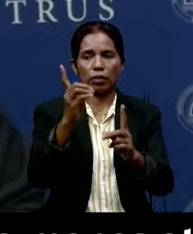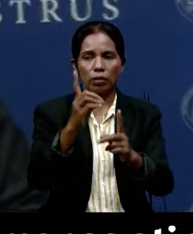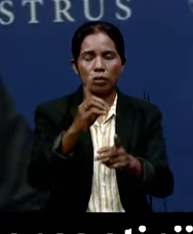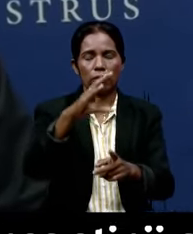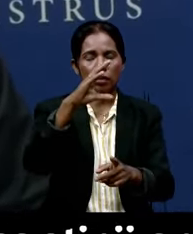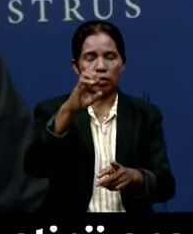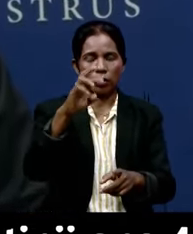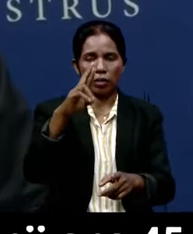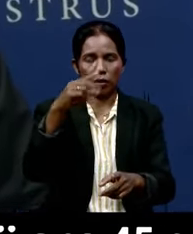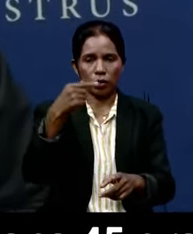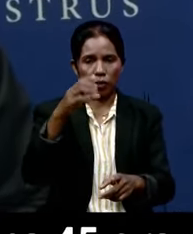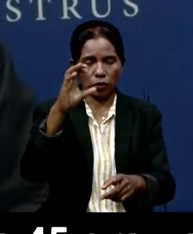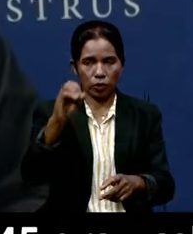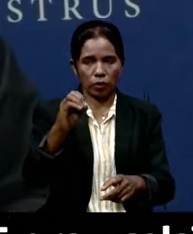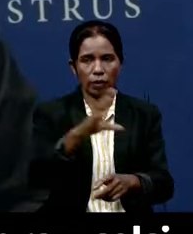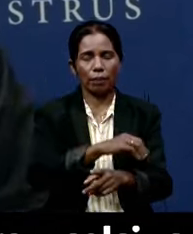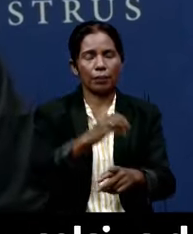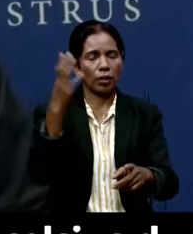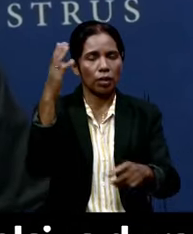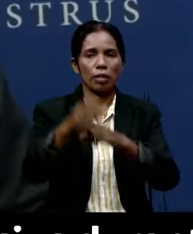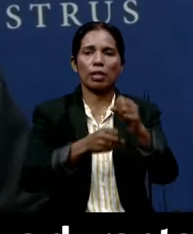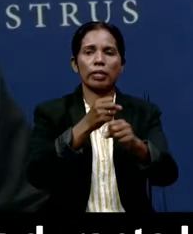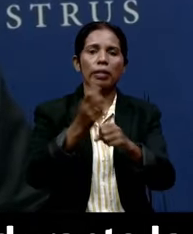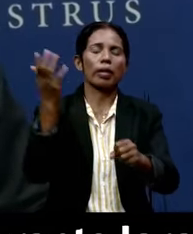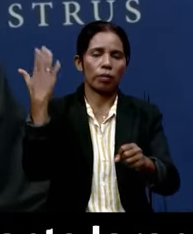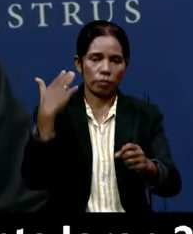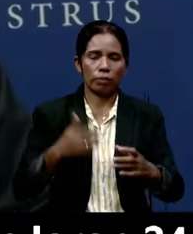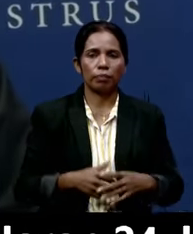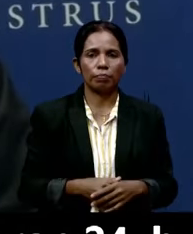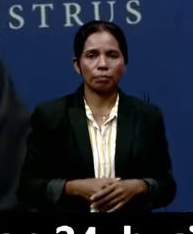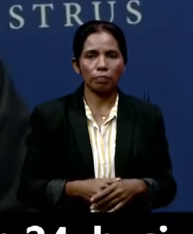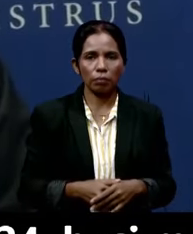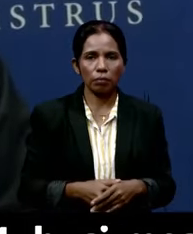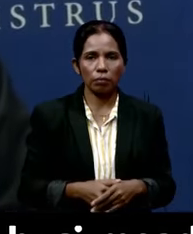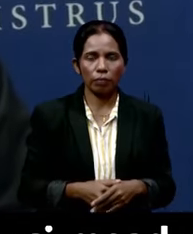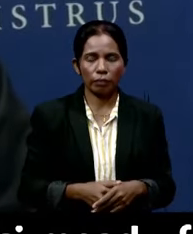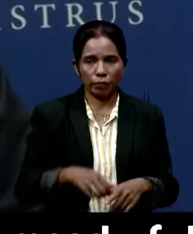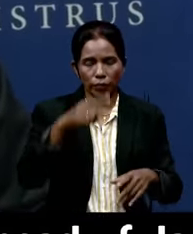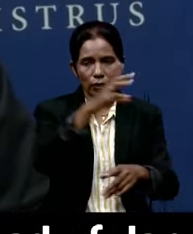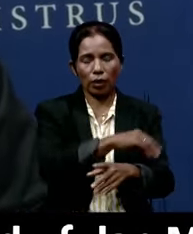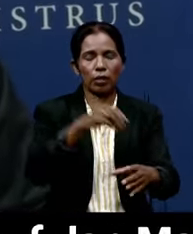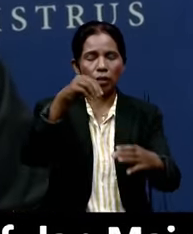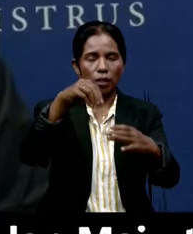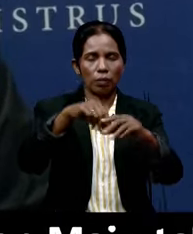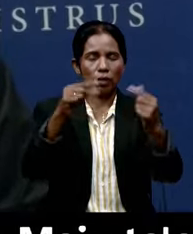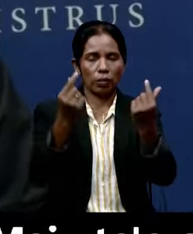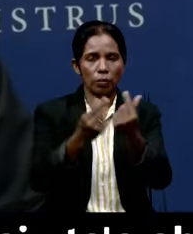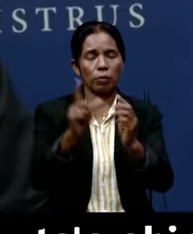Sergio Ornain Niang e a correspondência Tinangkoto, dala primeiro, também pacote lista na